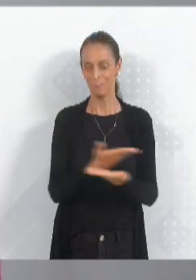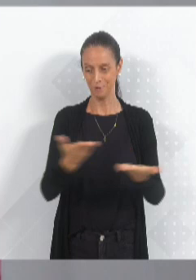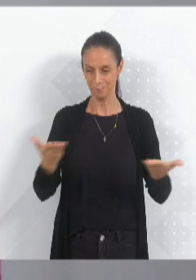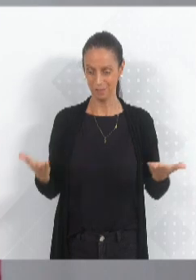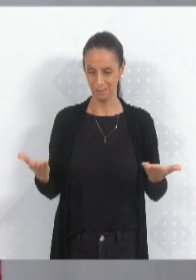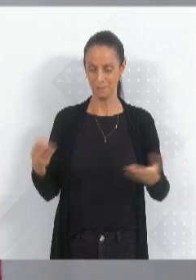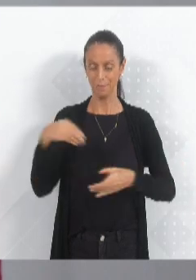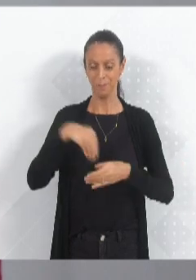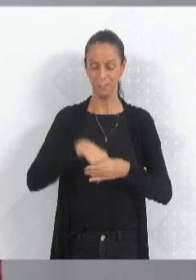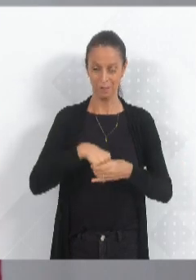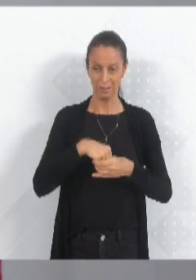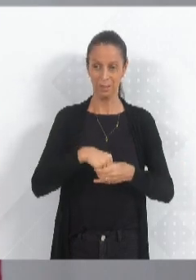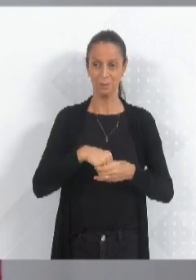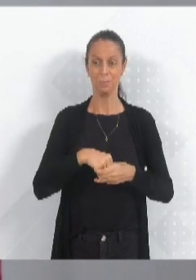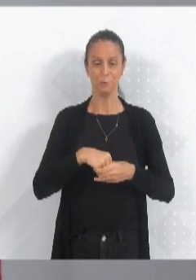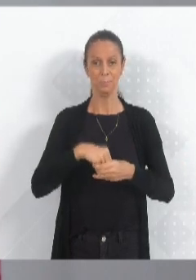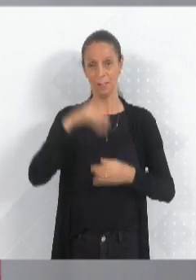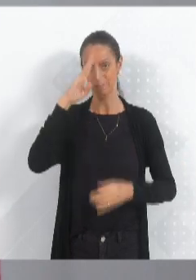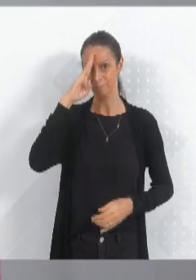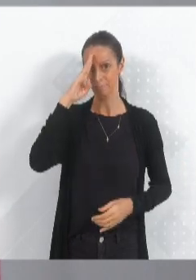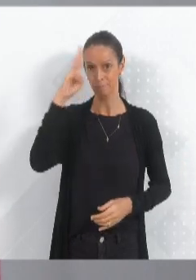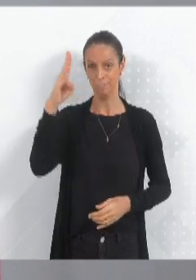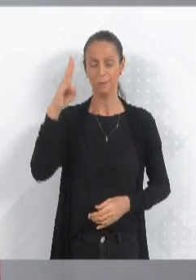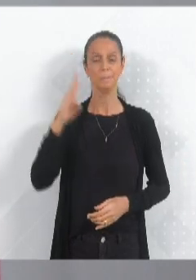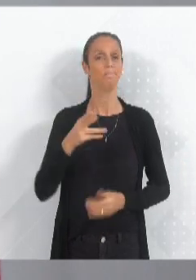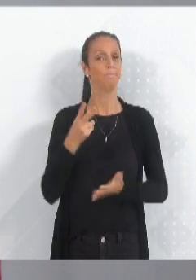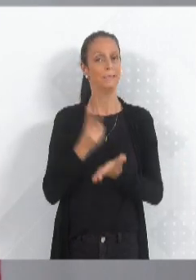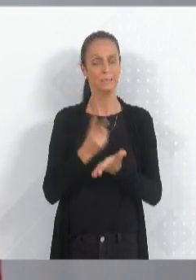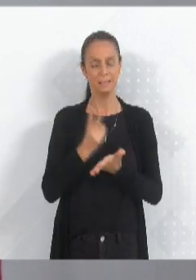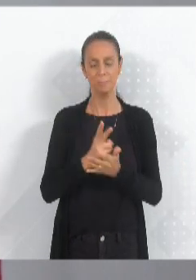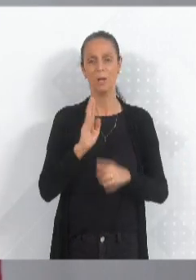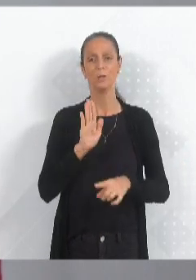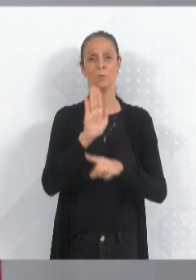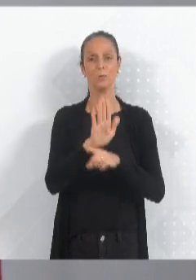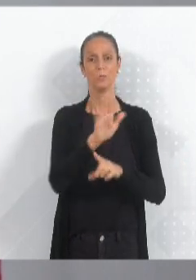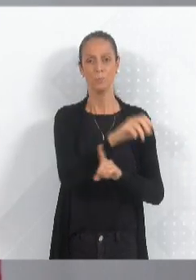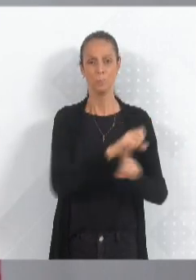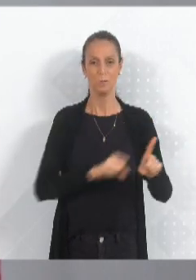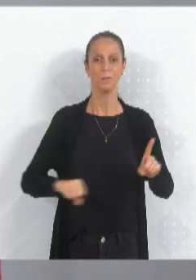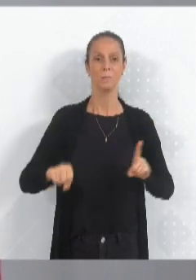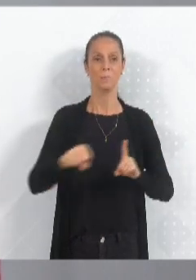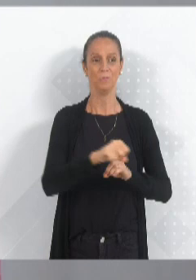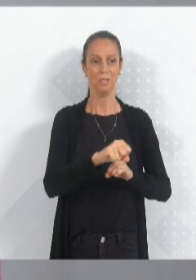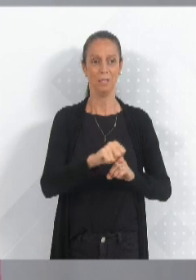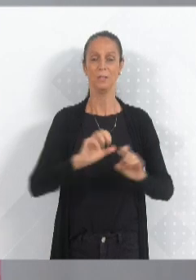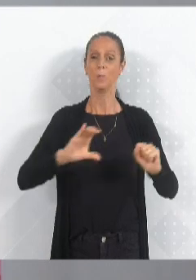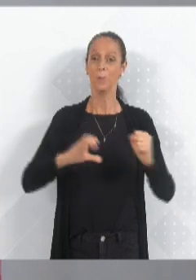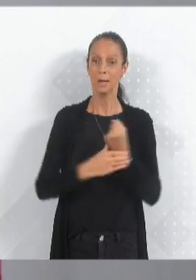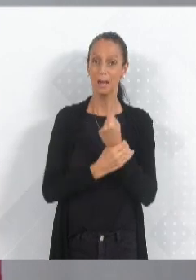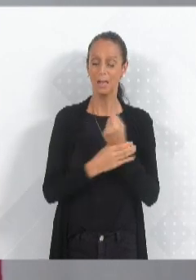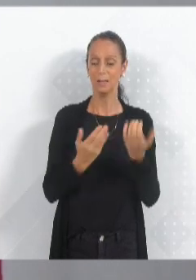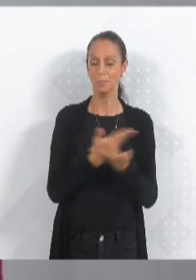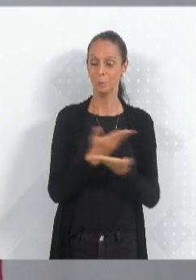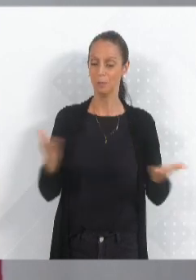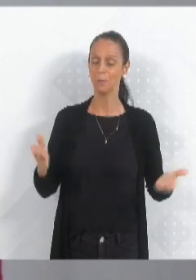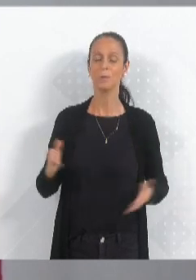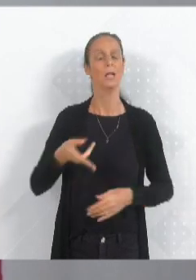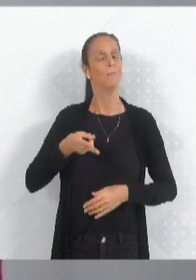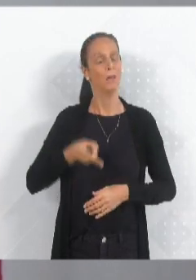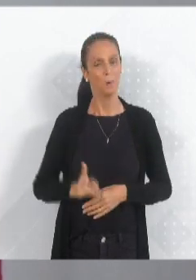ele não faltou a sociedade brumo e o que eu posso lhes garantir é que nunca